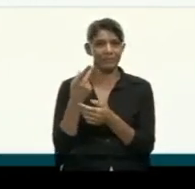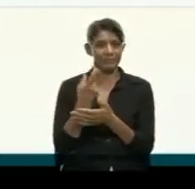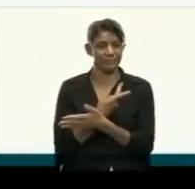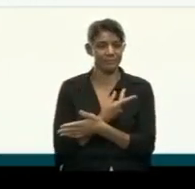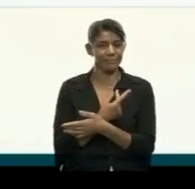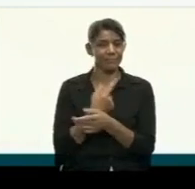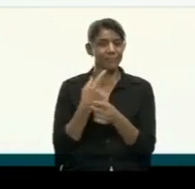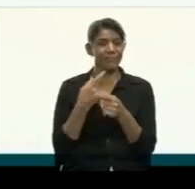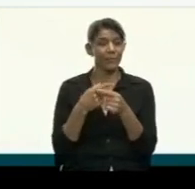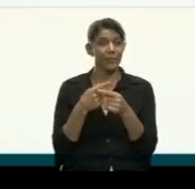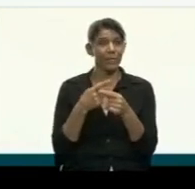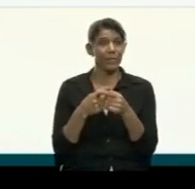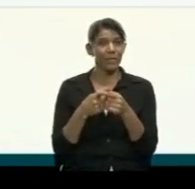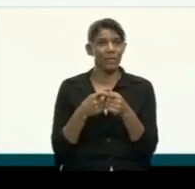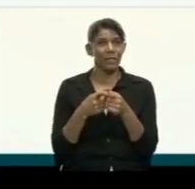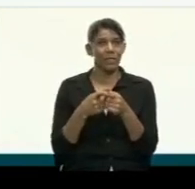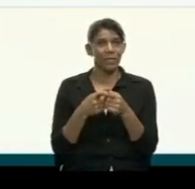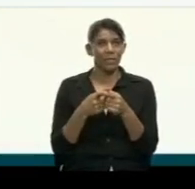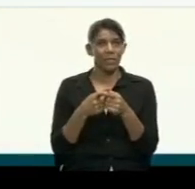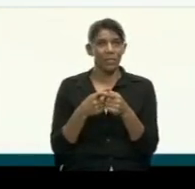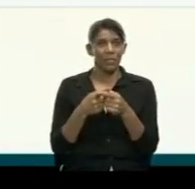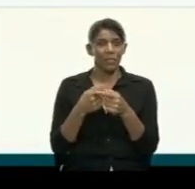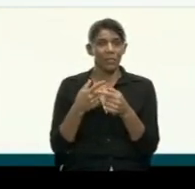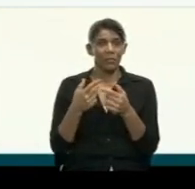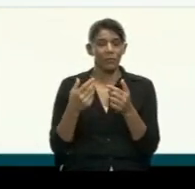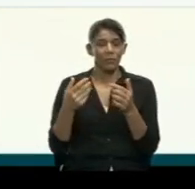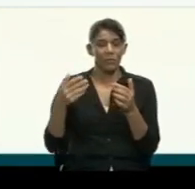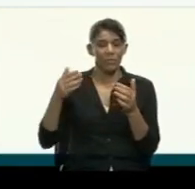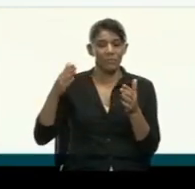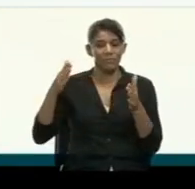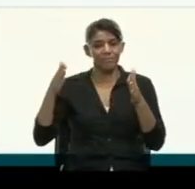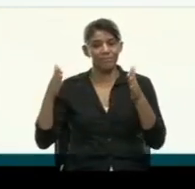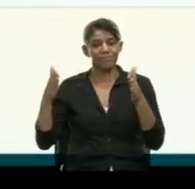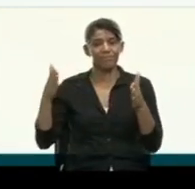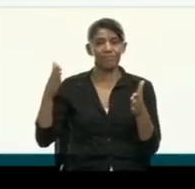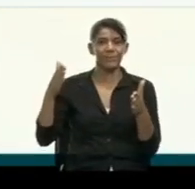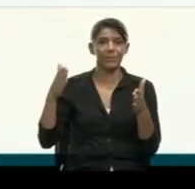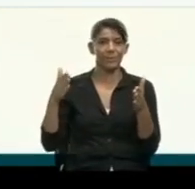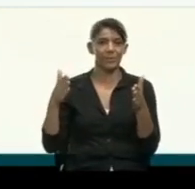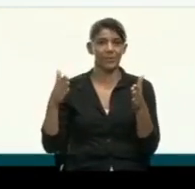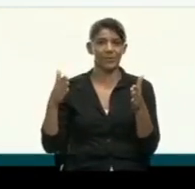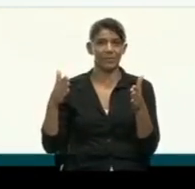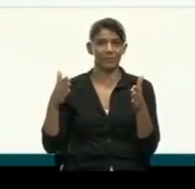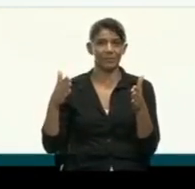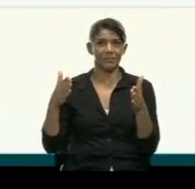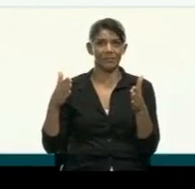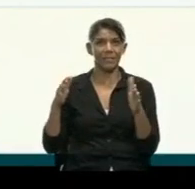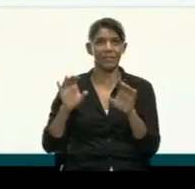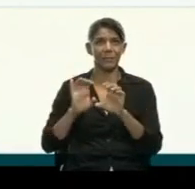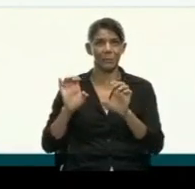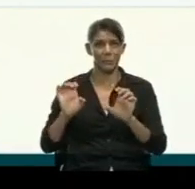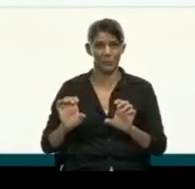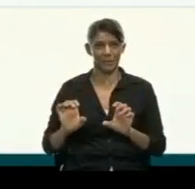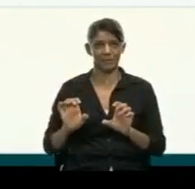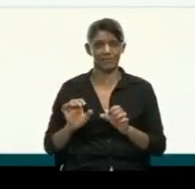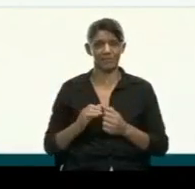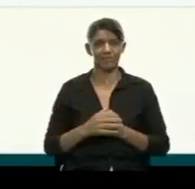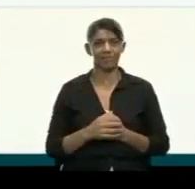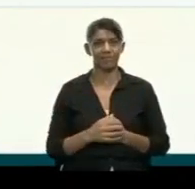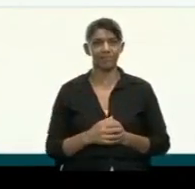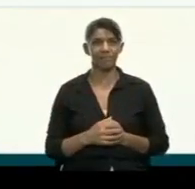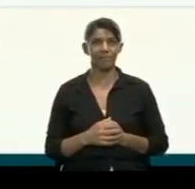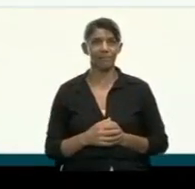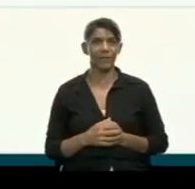você acaba tirando o balanceamento de toda a estrutura do pilar. certo? Bom,